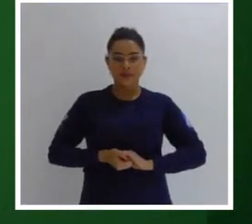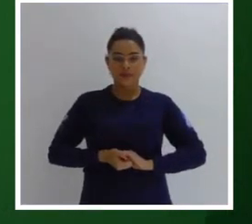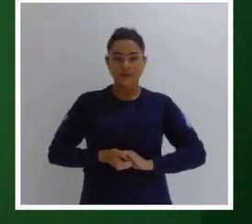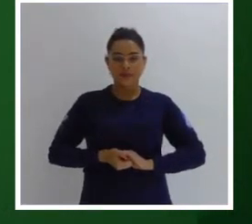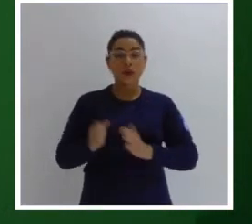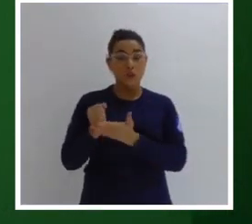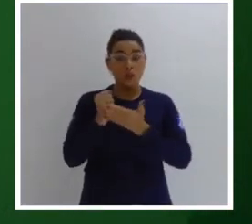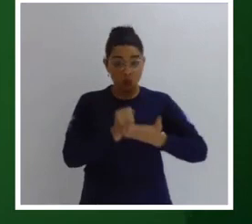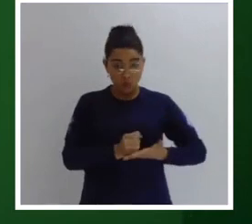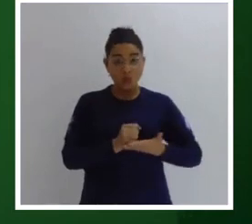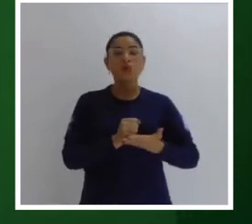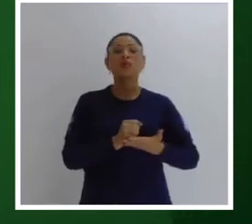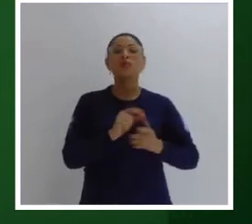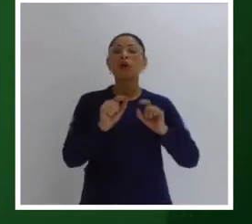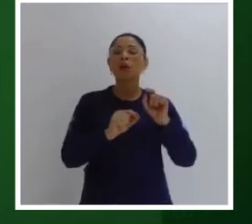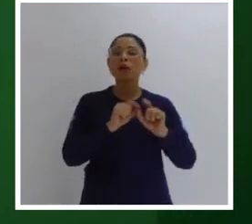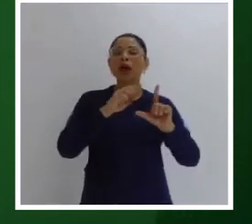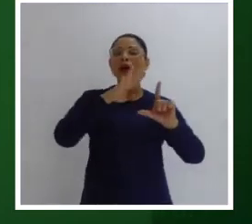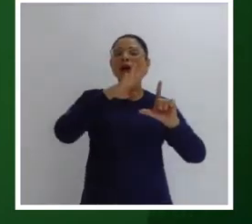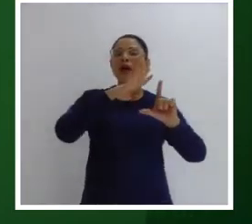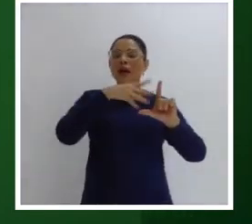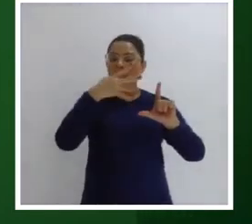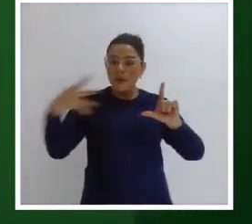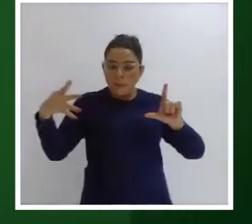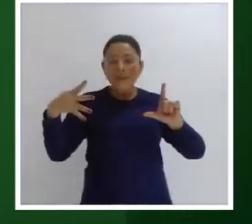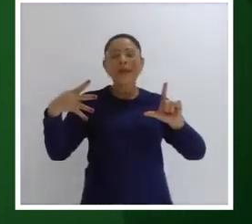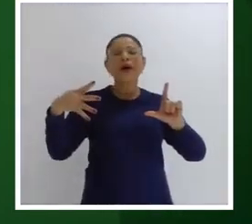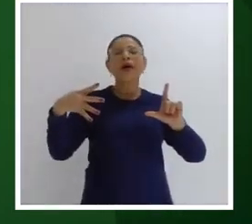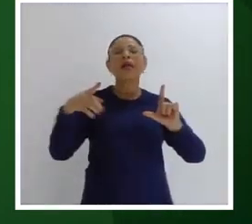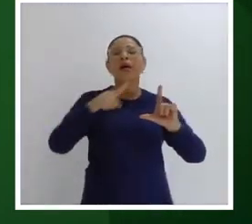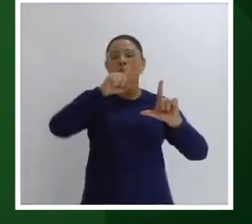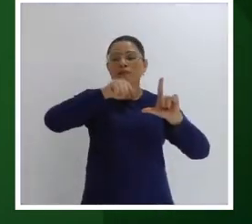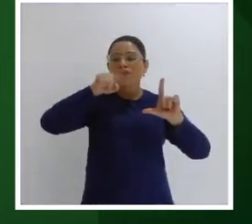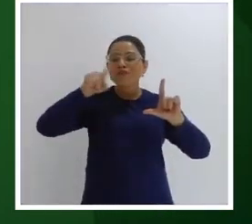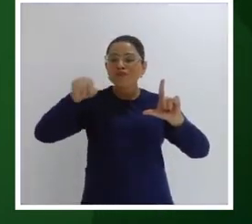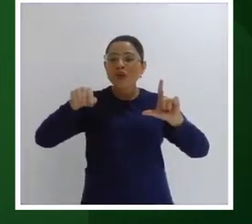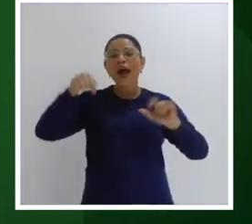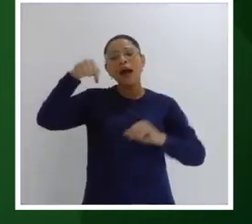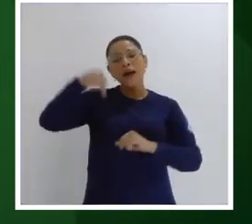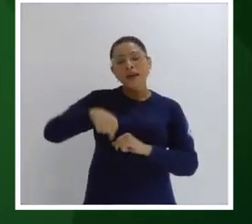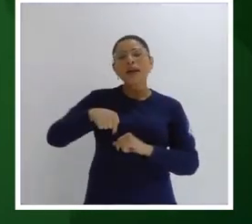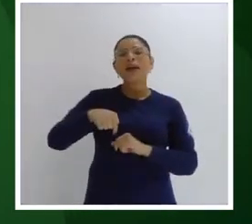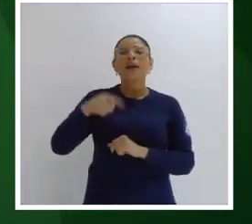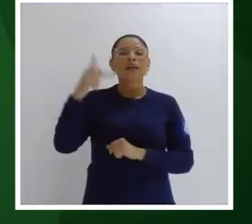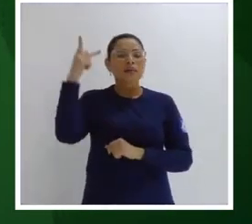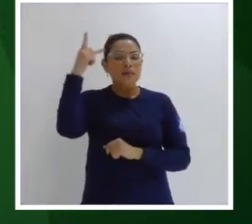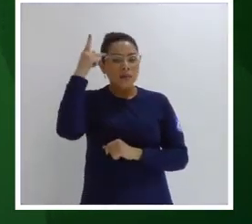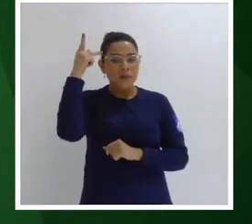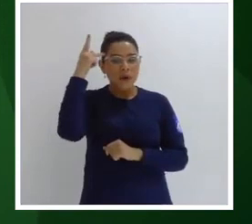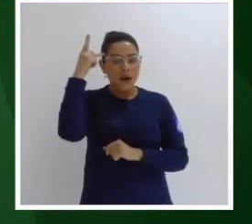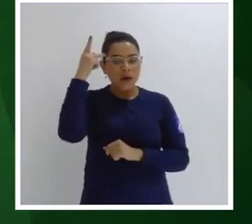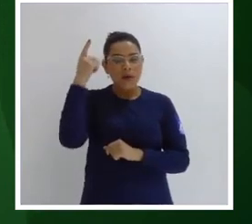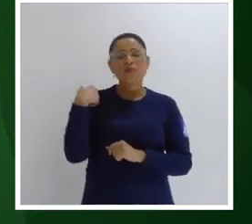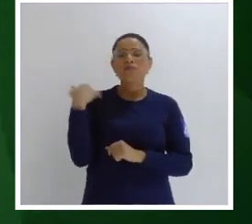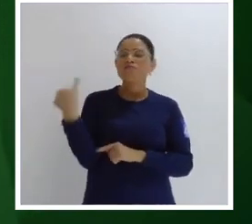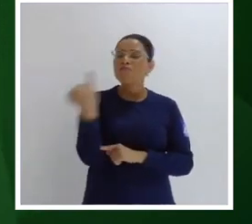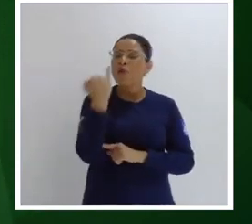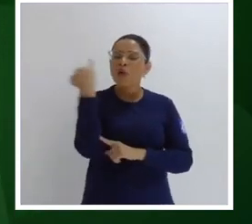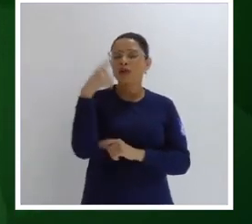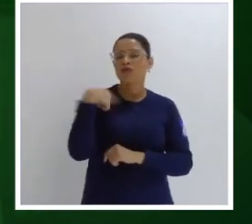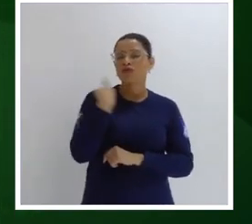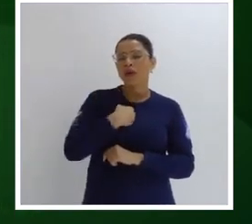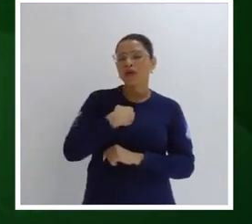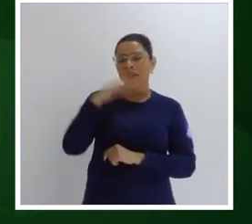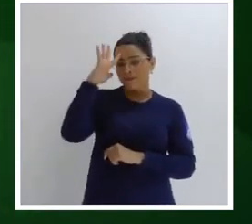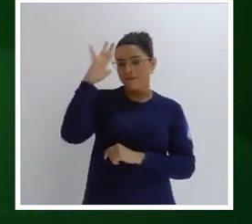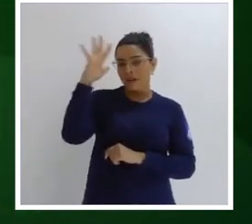trouxe a fonte do censo escolar do estado de São Paulo eu acho que é importante para a gente refletir já que a gente está